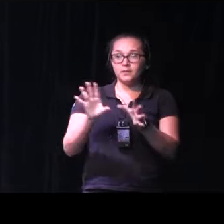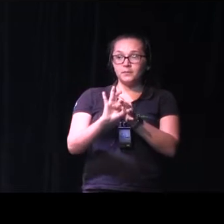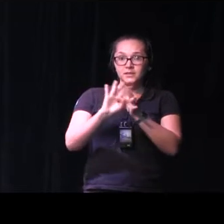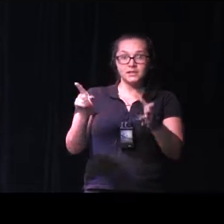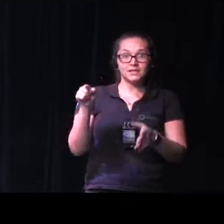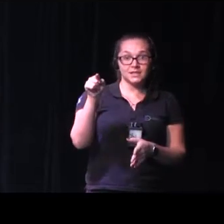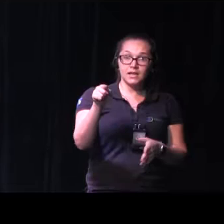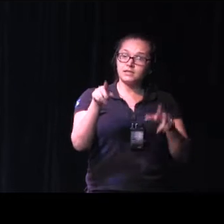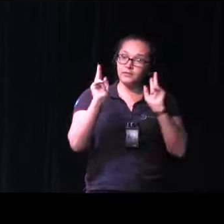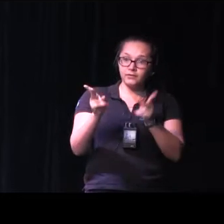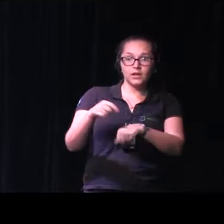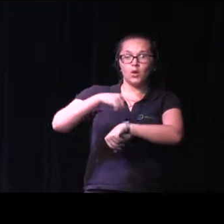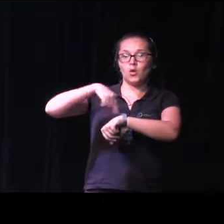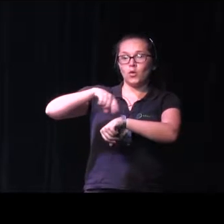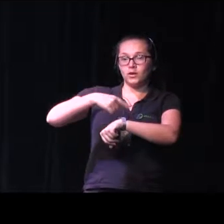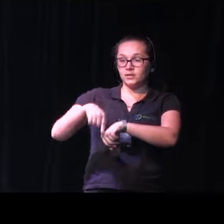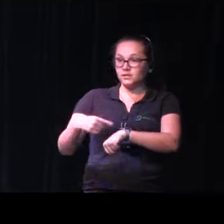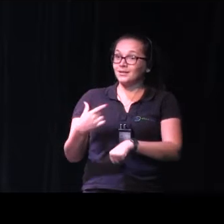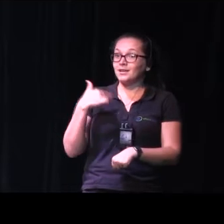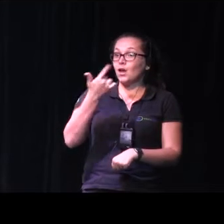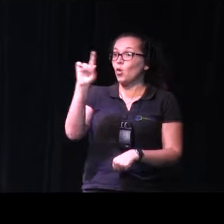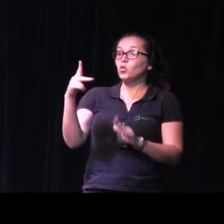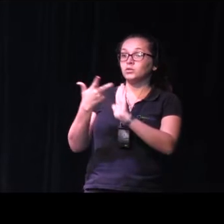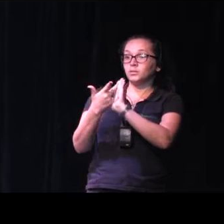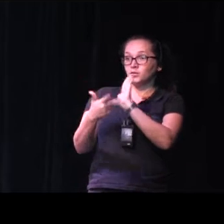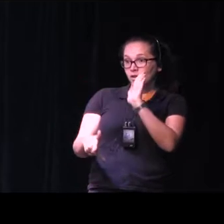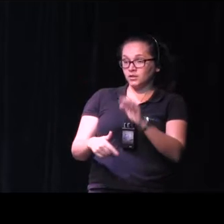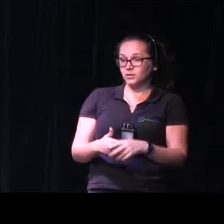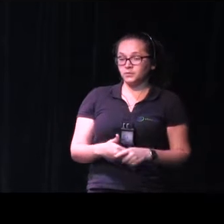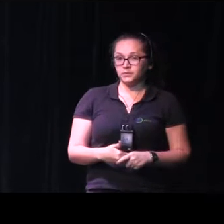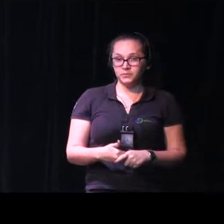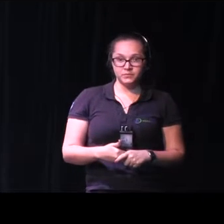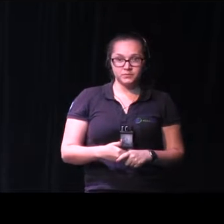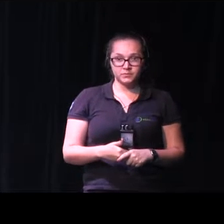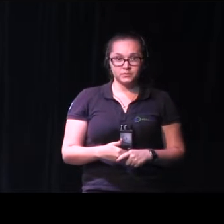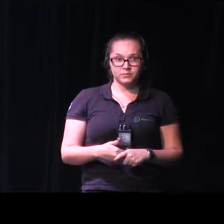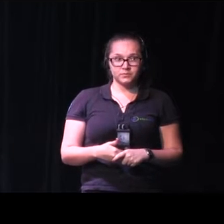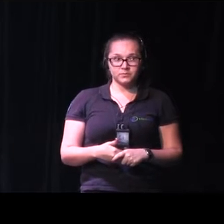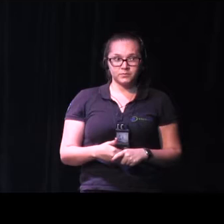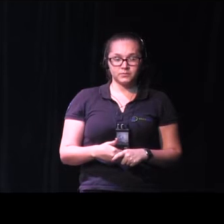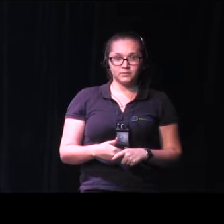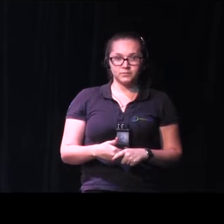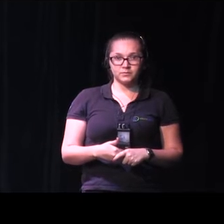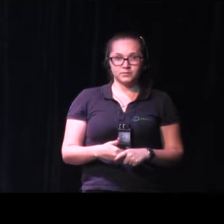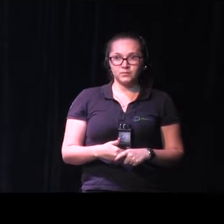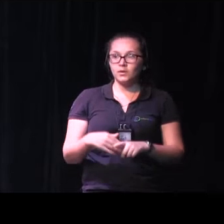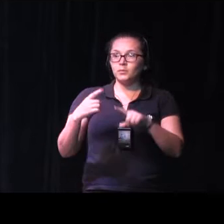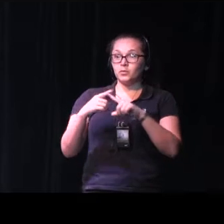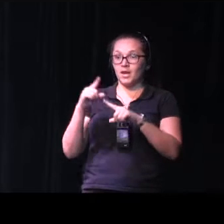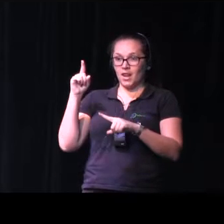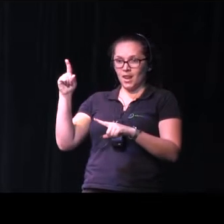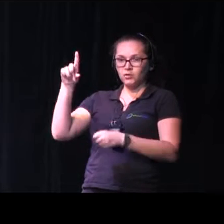E os pais então conseguem cuidar dos seus filhos, permitindo que eles permaneçam durante muitas horas. Este é um